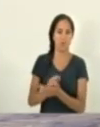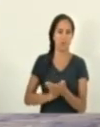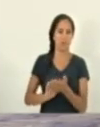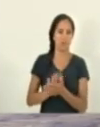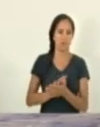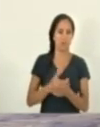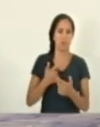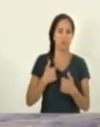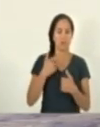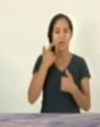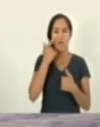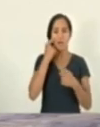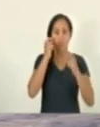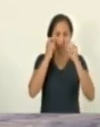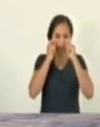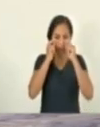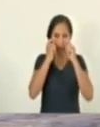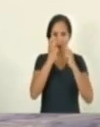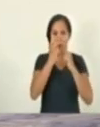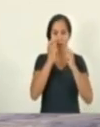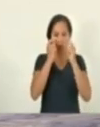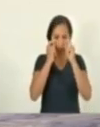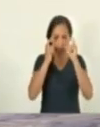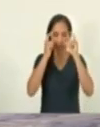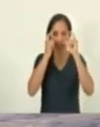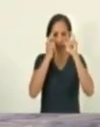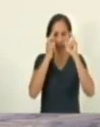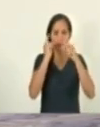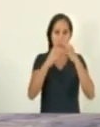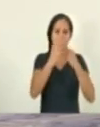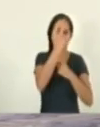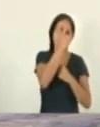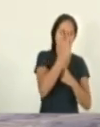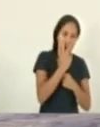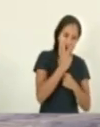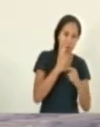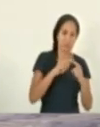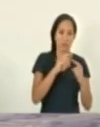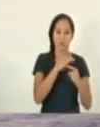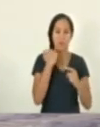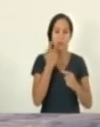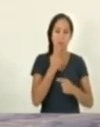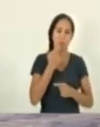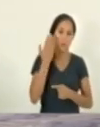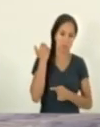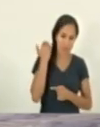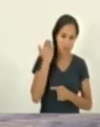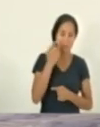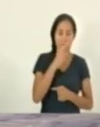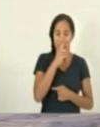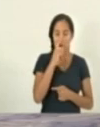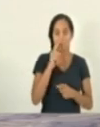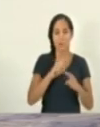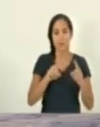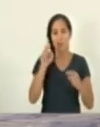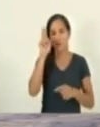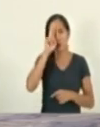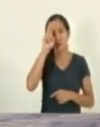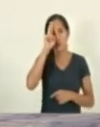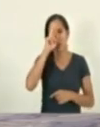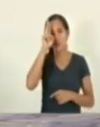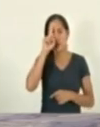depois voltou a ficar cego, morreu recentemente. Mas eu quero lembrar a importância desse ato